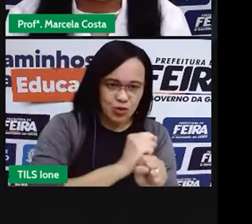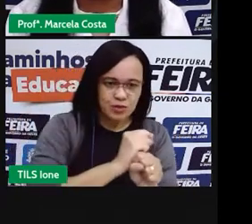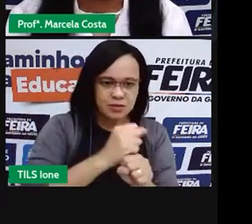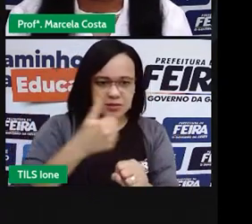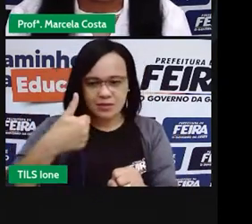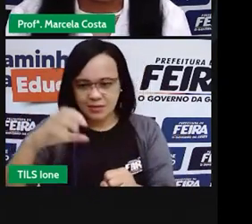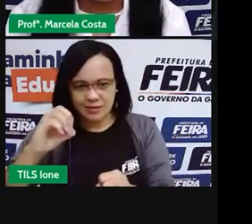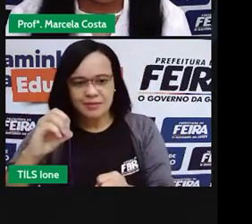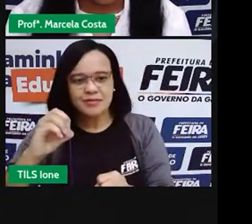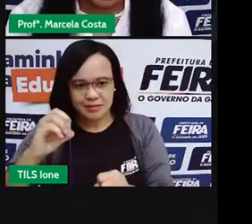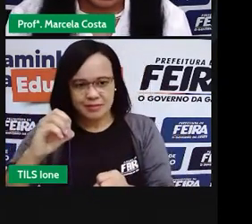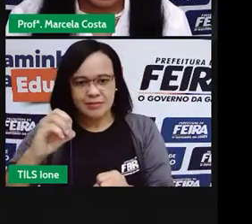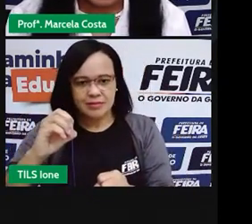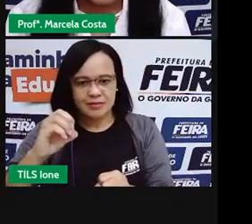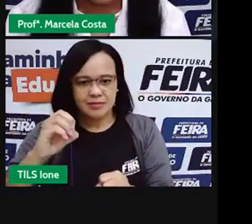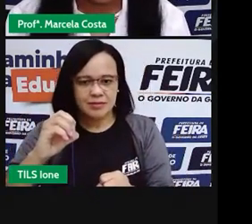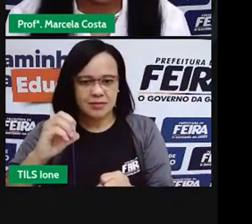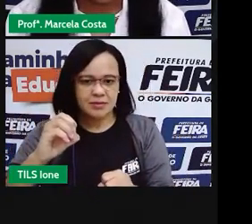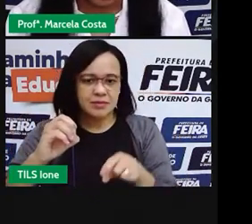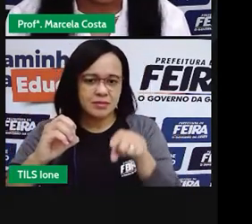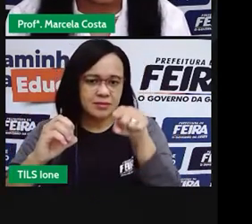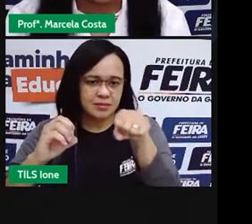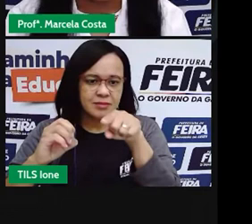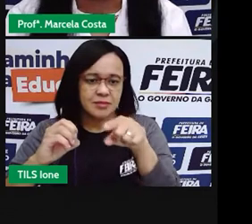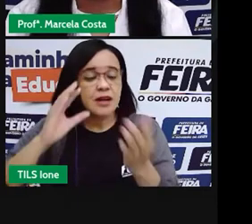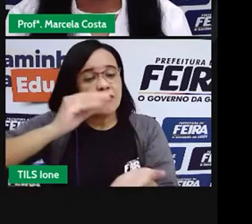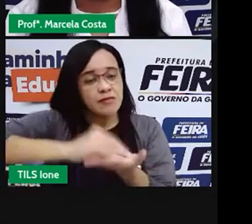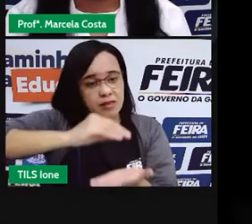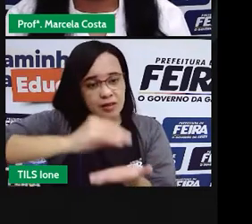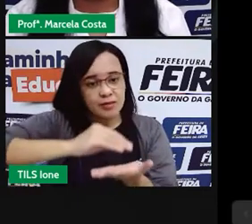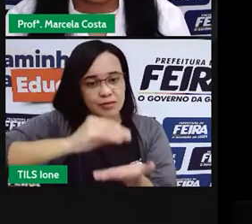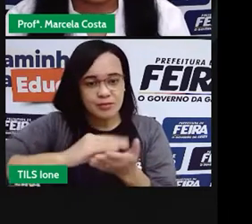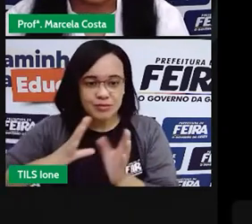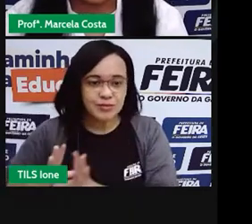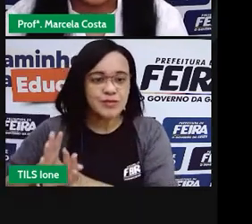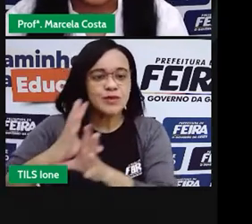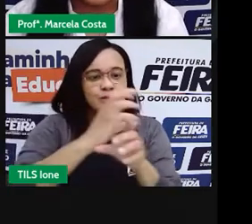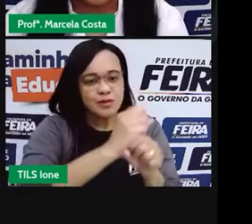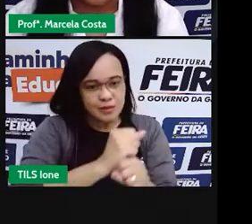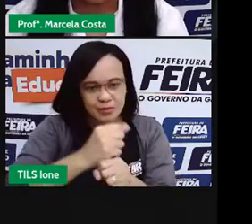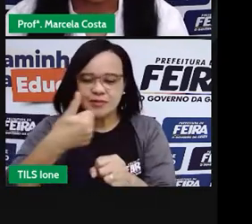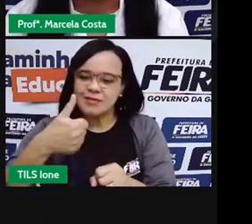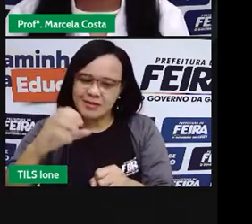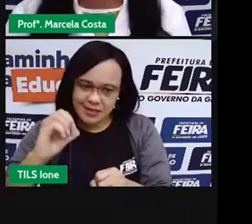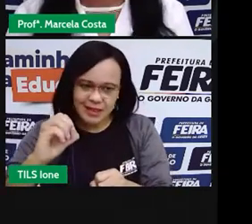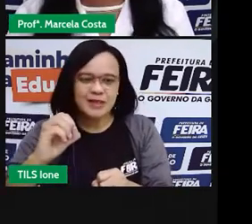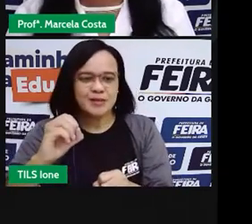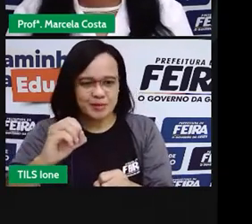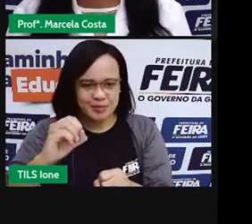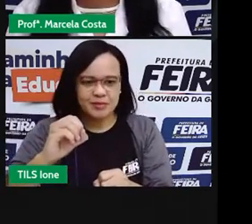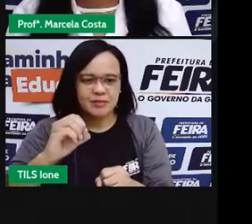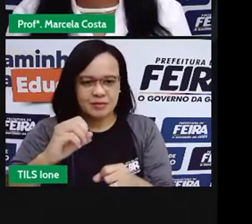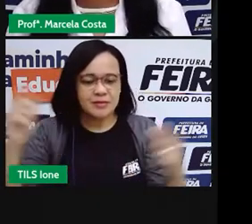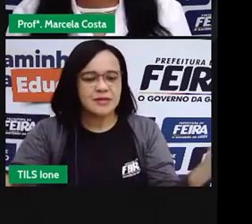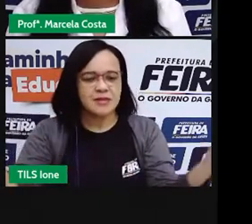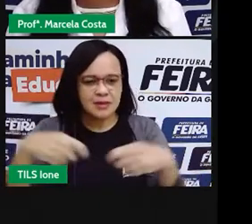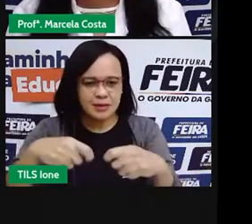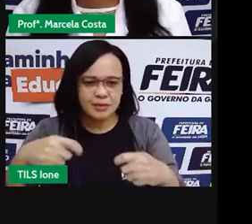porque é esse que falta para fazer R$10.